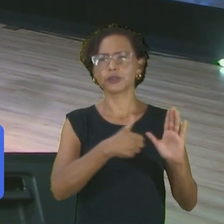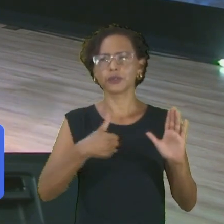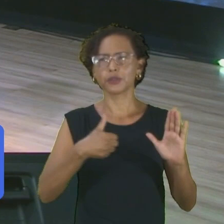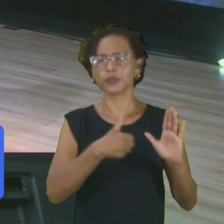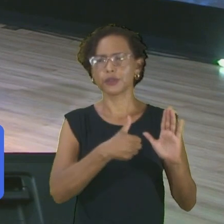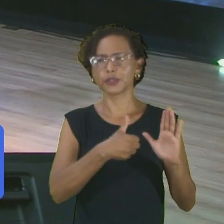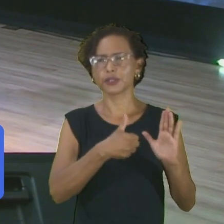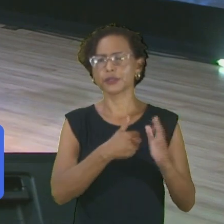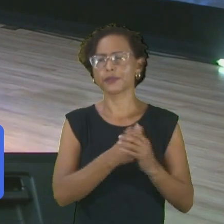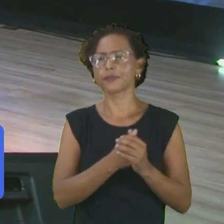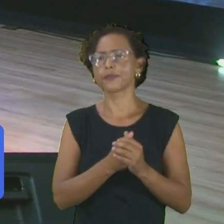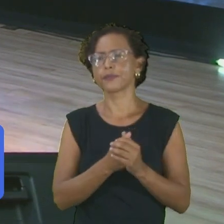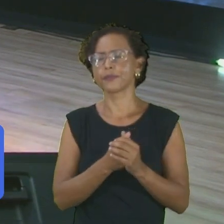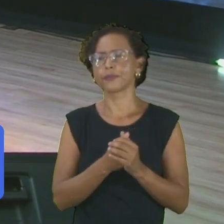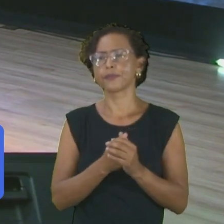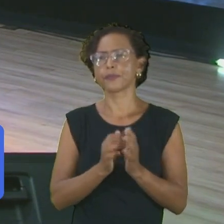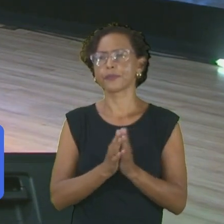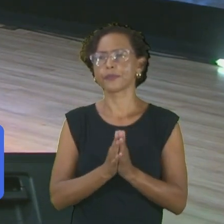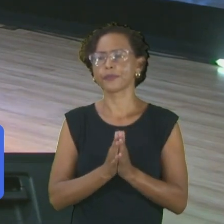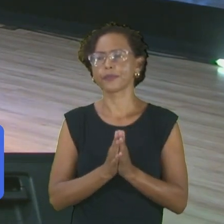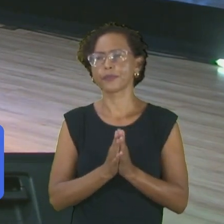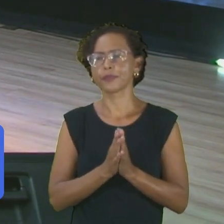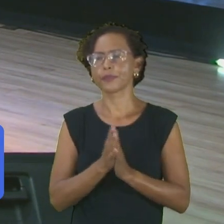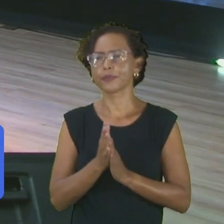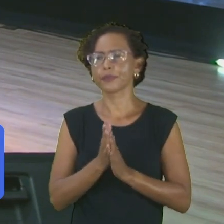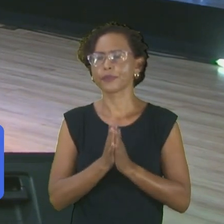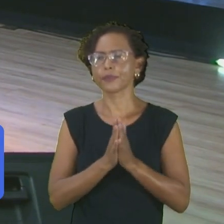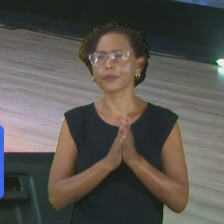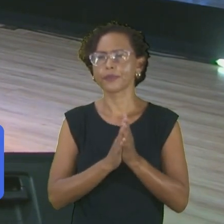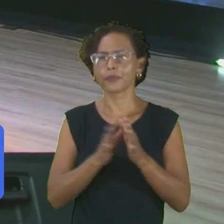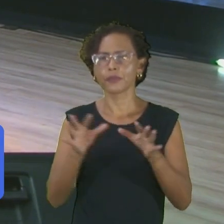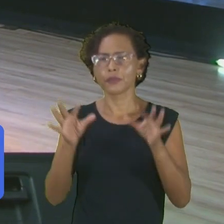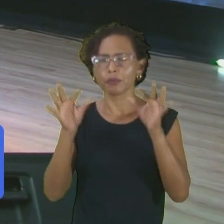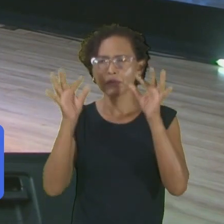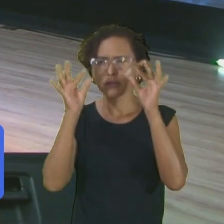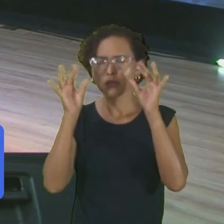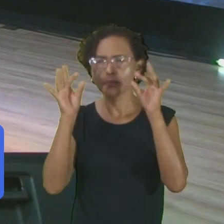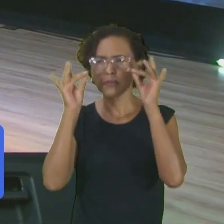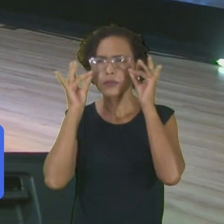esse texto, olhe para cá, por favor, e preste atenção.